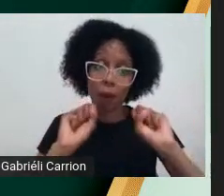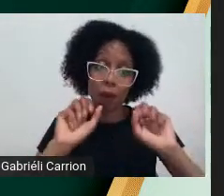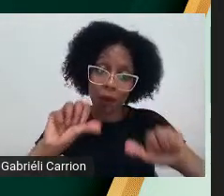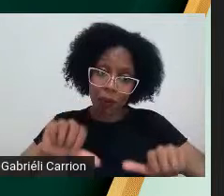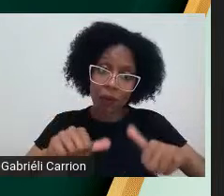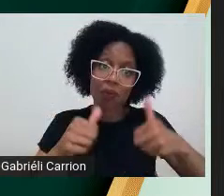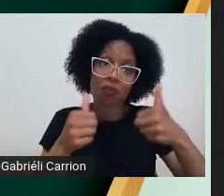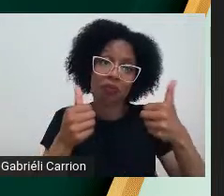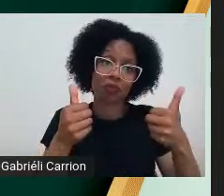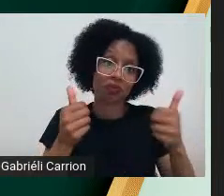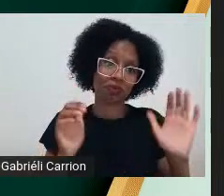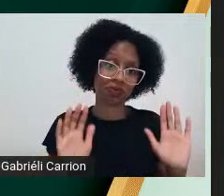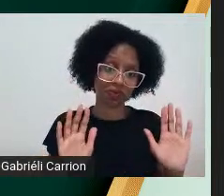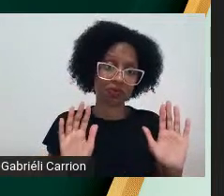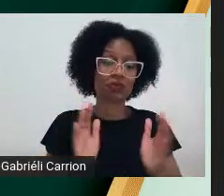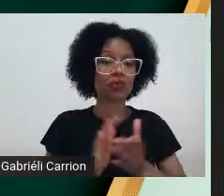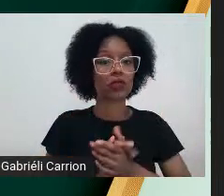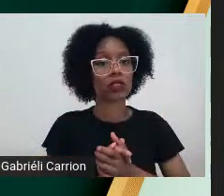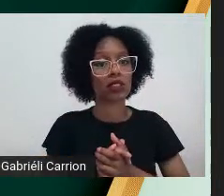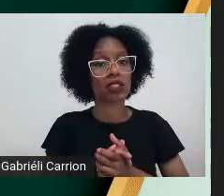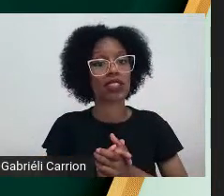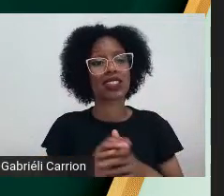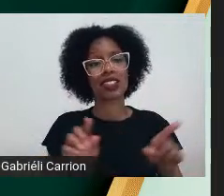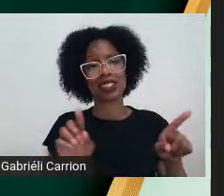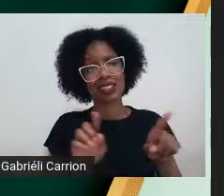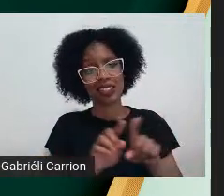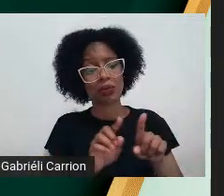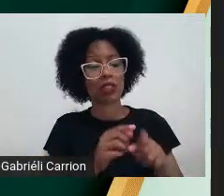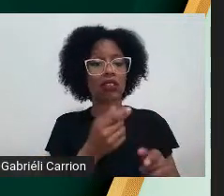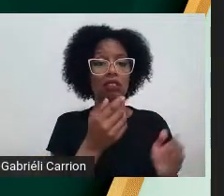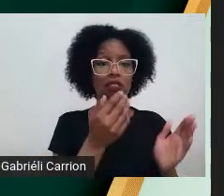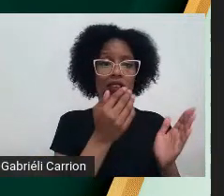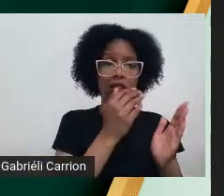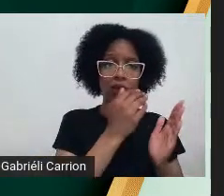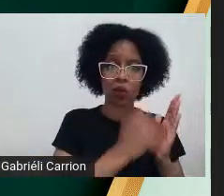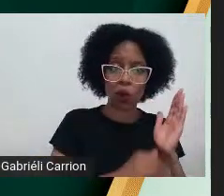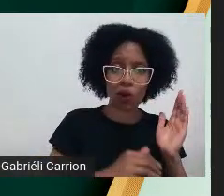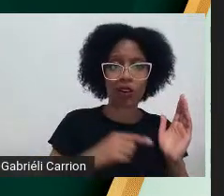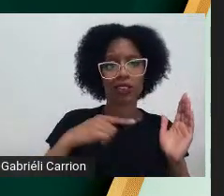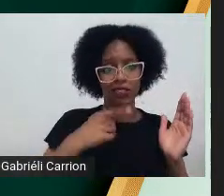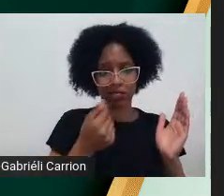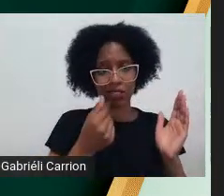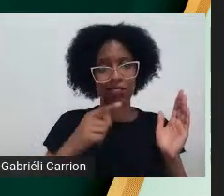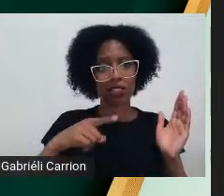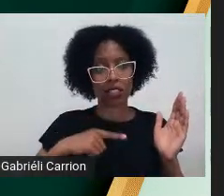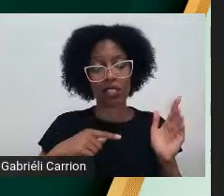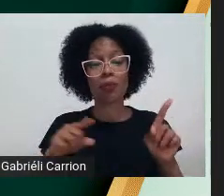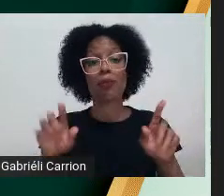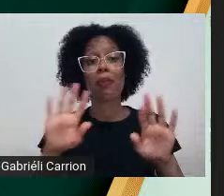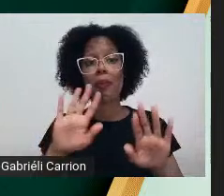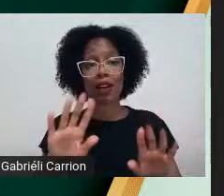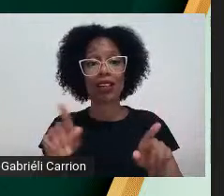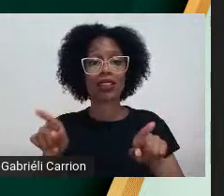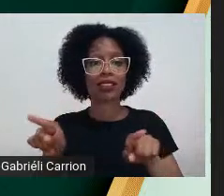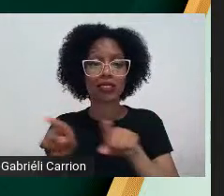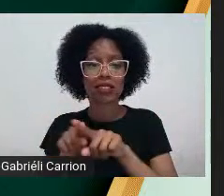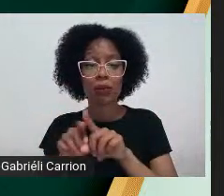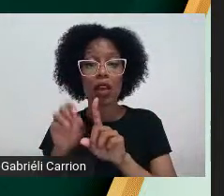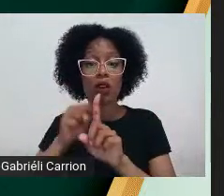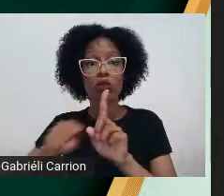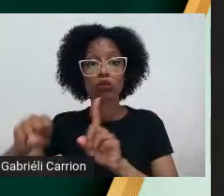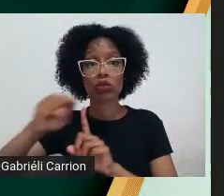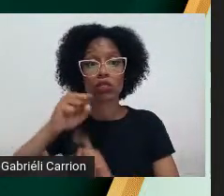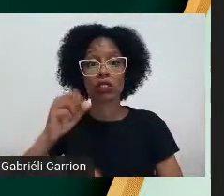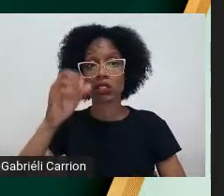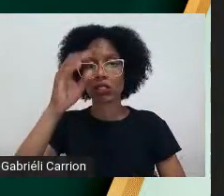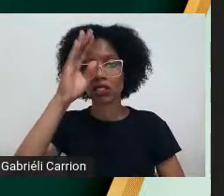Além disso, não bastasse os problemas orçamentários que a universidade vem enfrentando, a sociedade brasileira, ou melhor dizendo, a